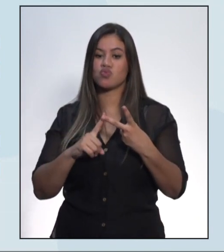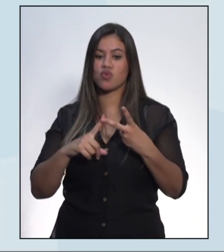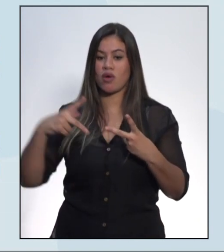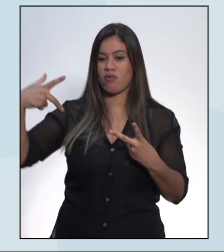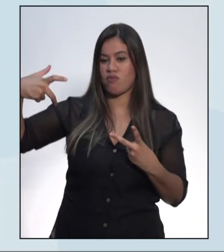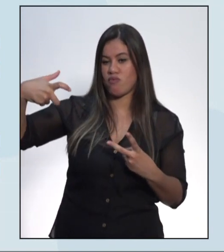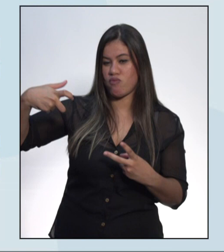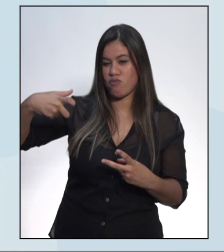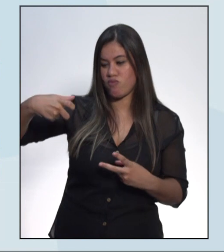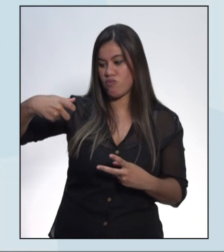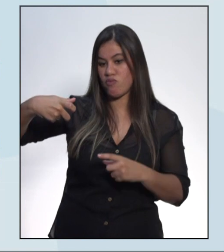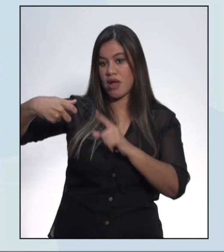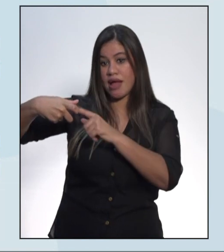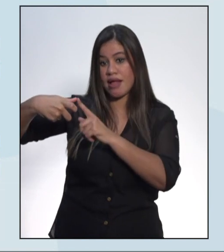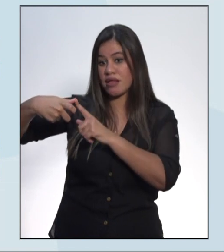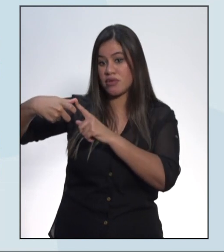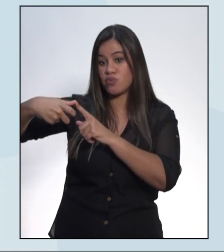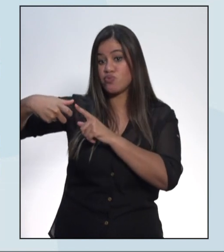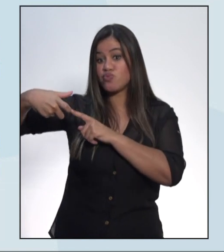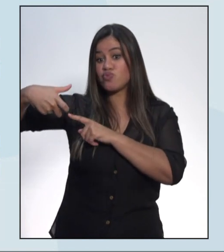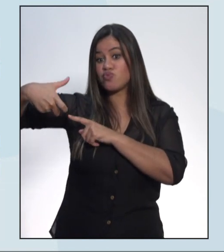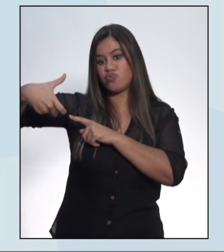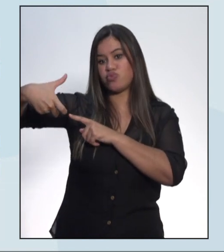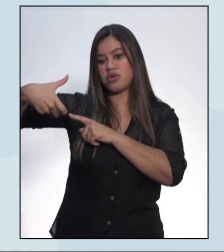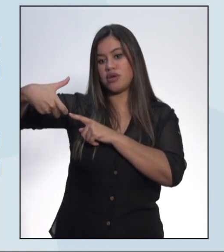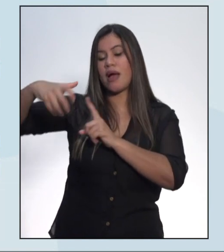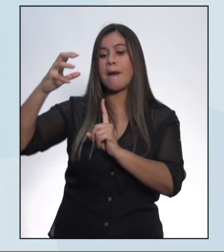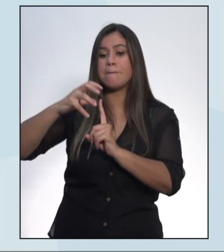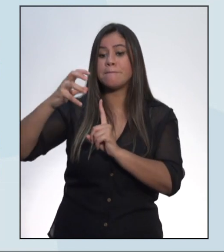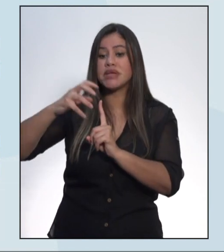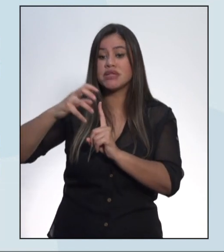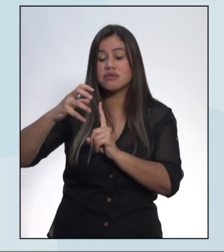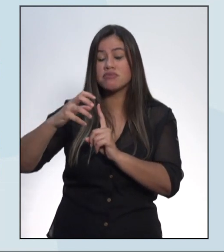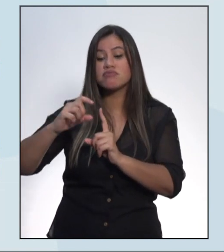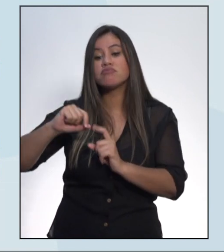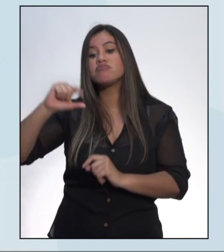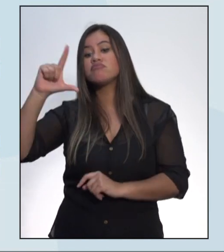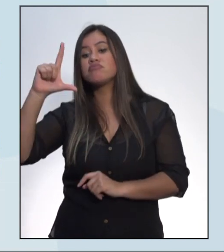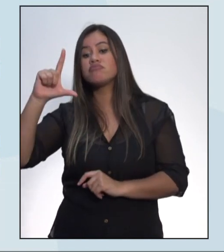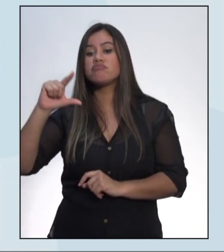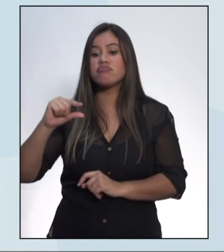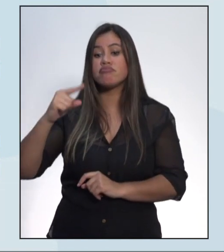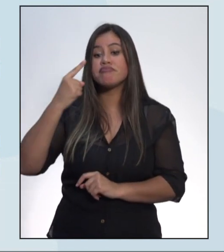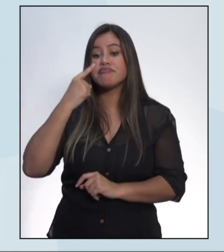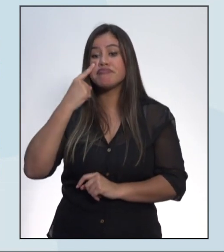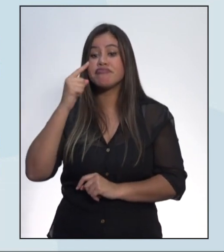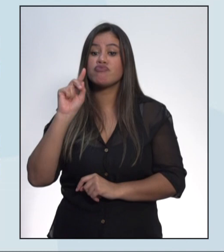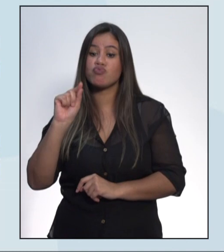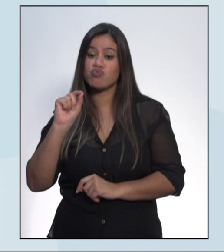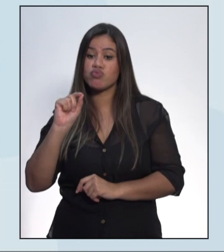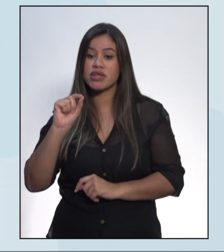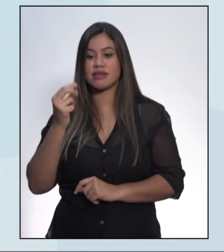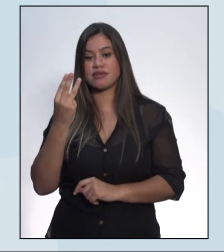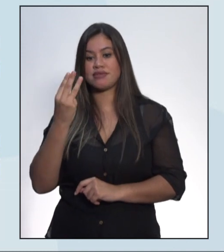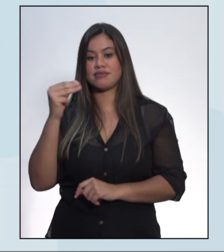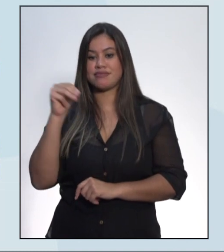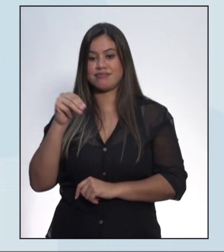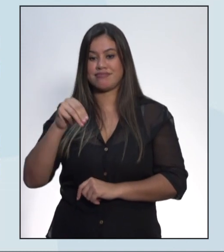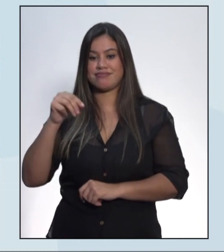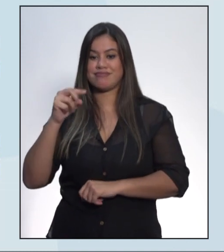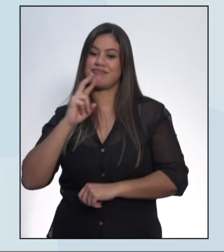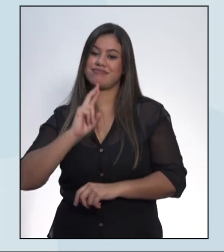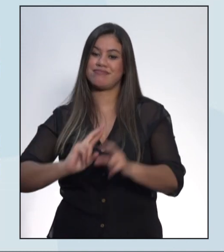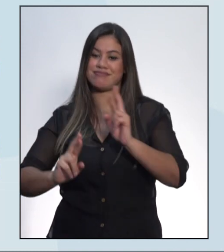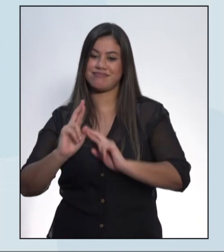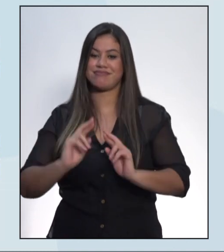seringa foi solto, a pressão aumenta ou diminui? E o que é possível observar? Então, a gente vai ter aí 3 minutinhos para responder essa